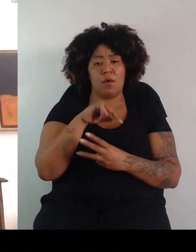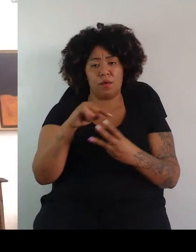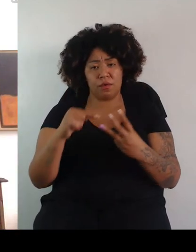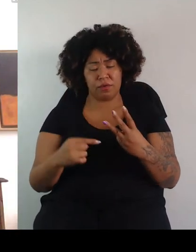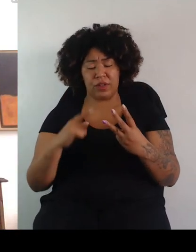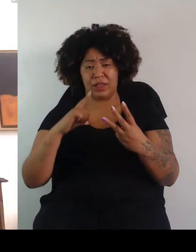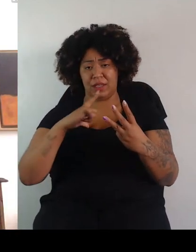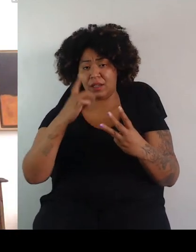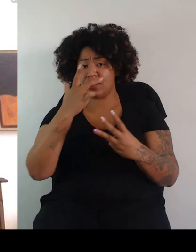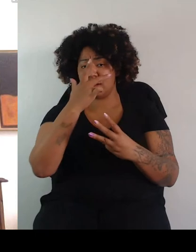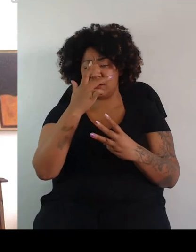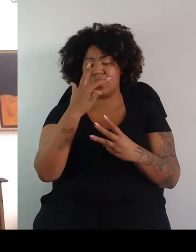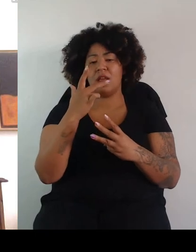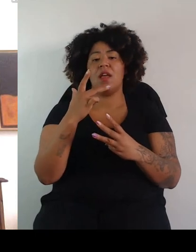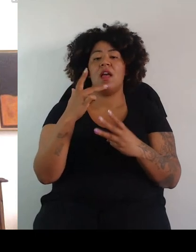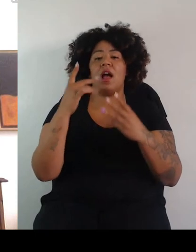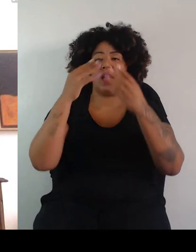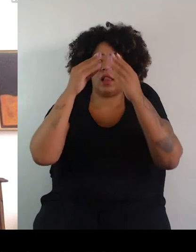porta